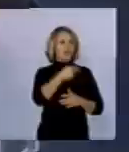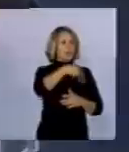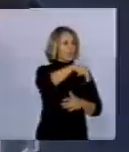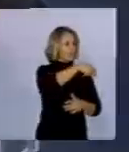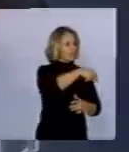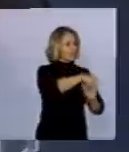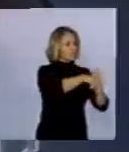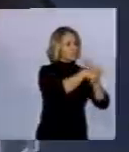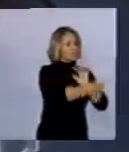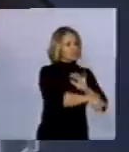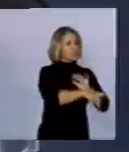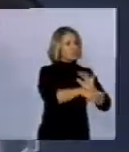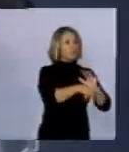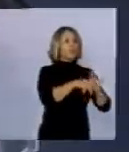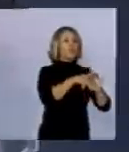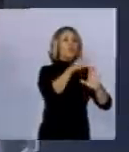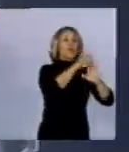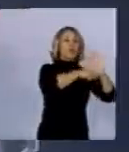conteúdos